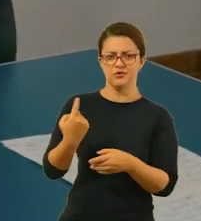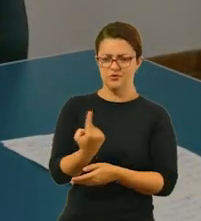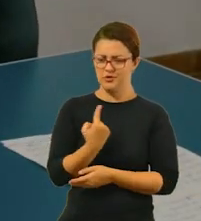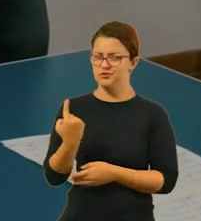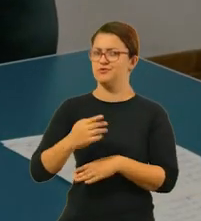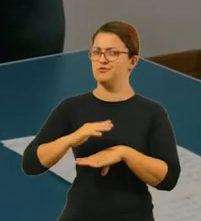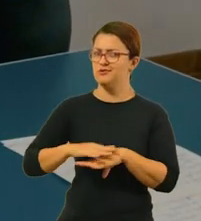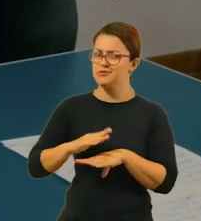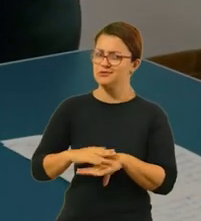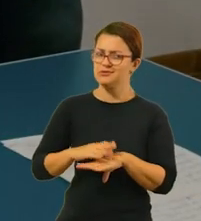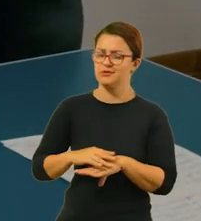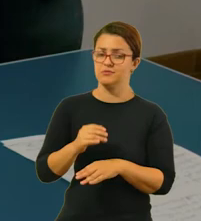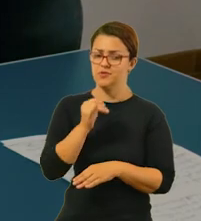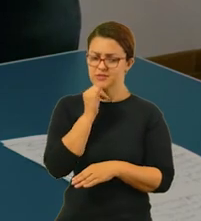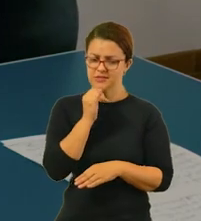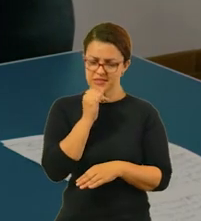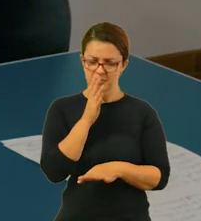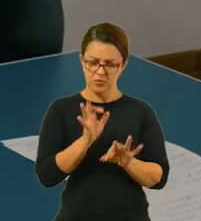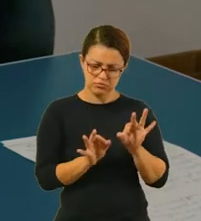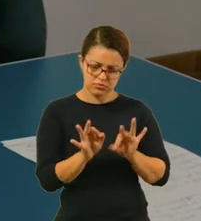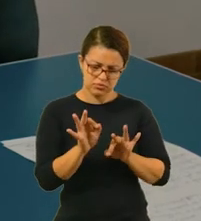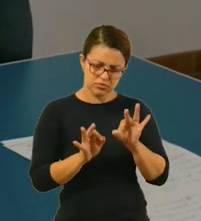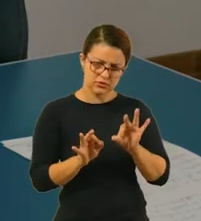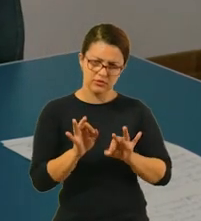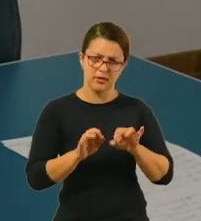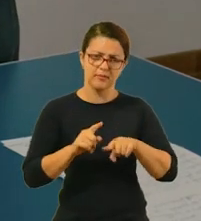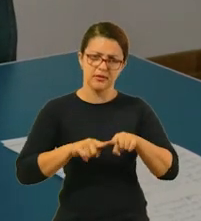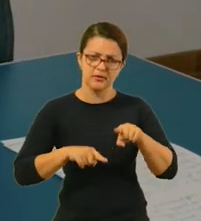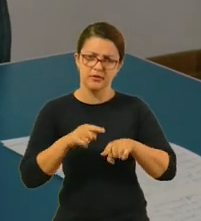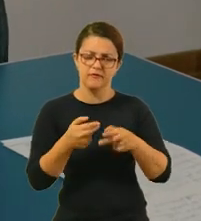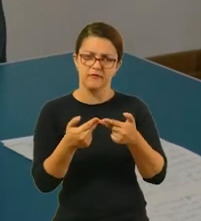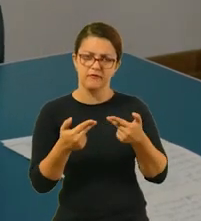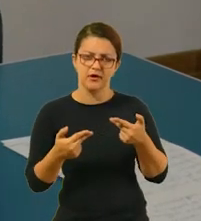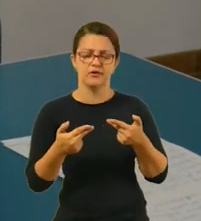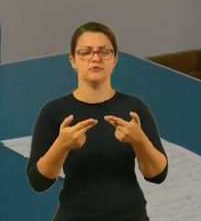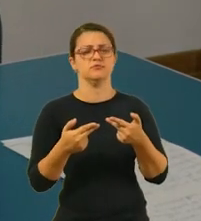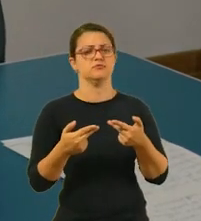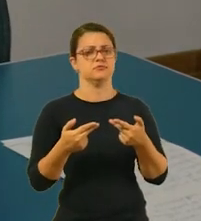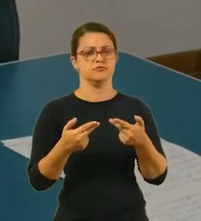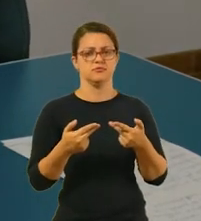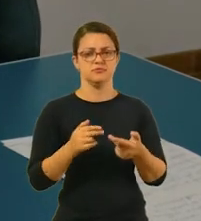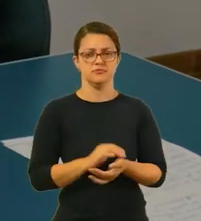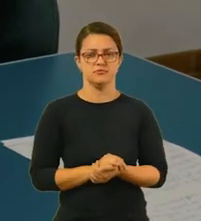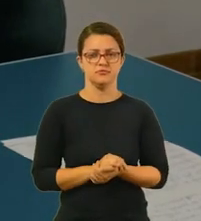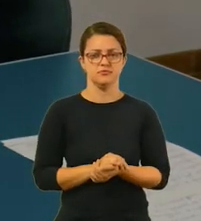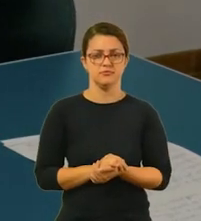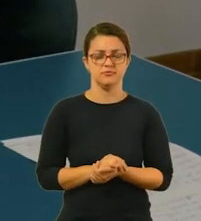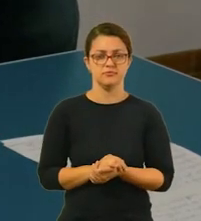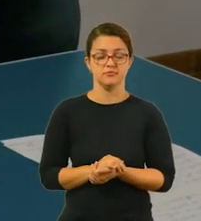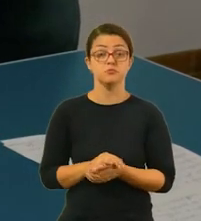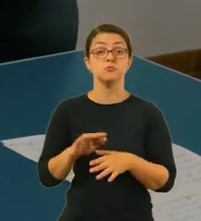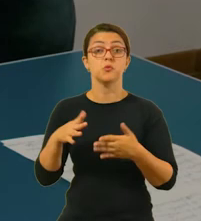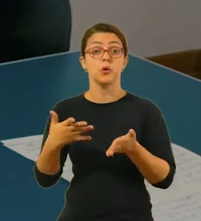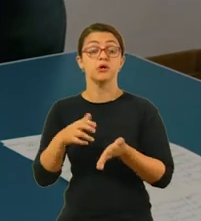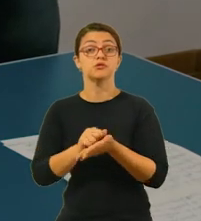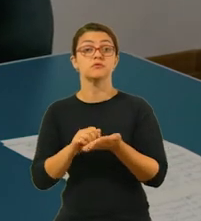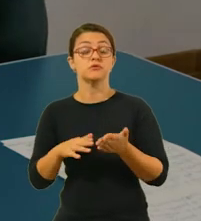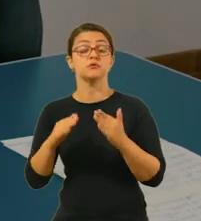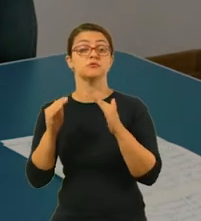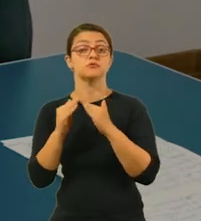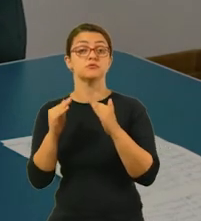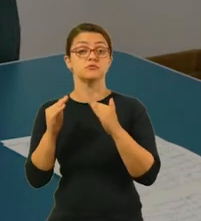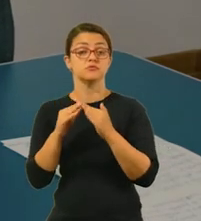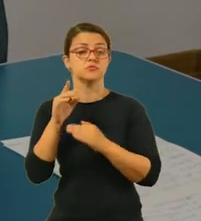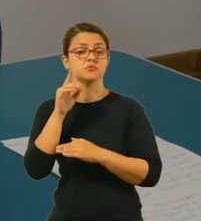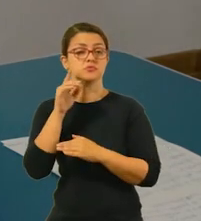escola, né? Como organizar o seu material. Então, lista aí. E quais atividades, ações do dia a dia da escola você precisa da